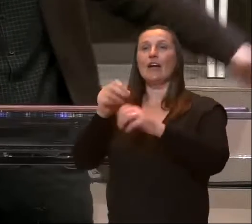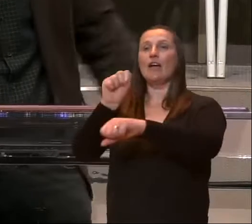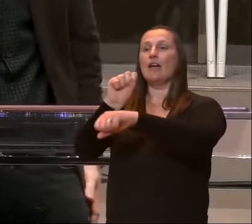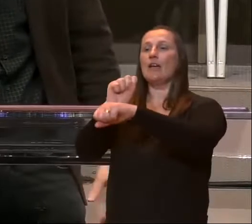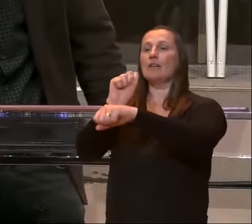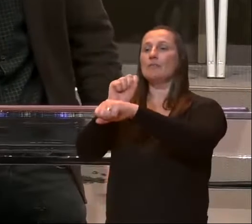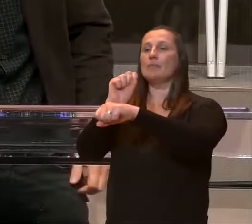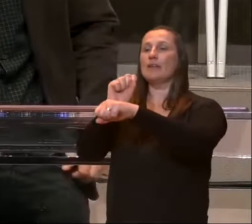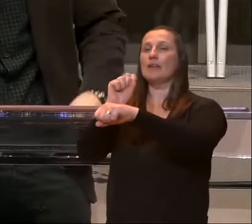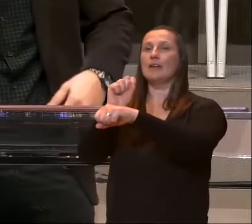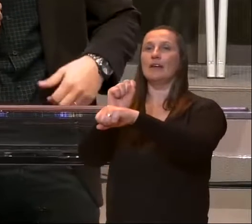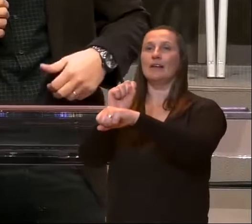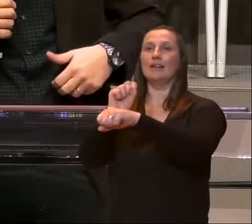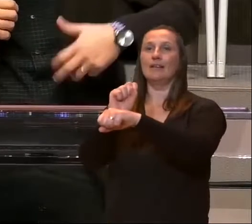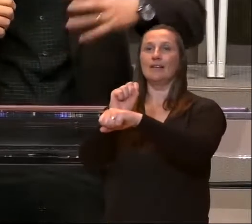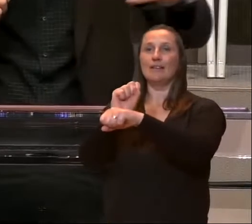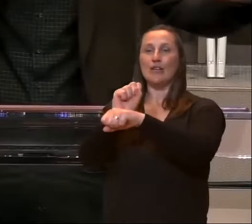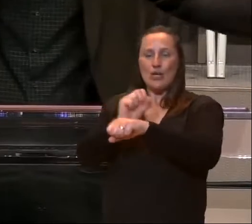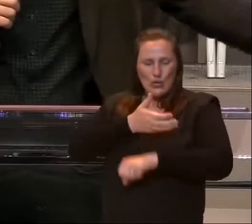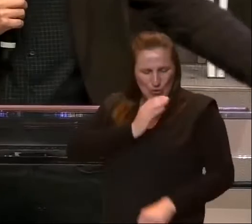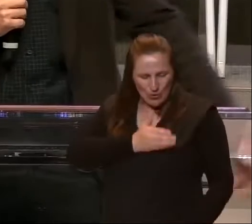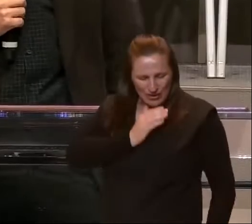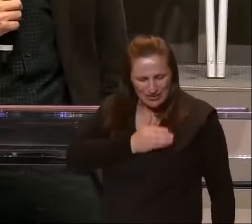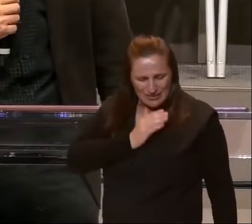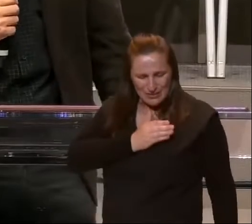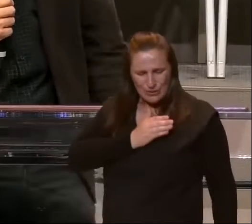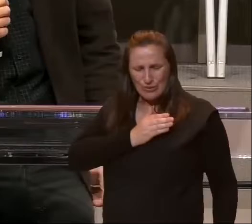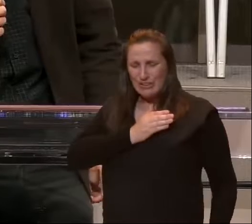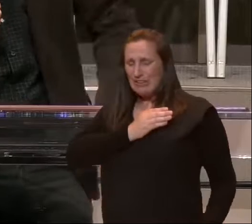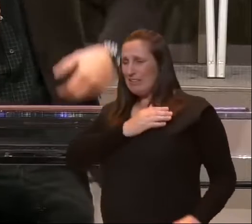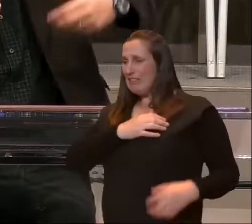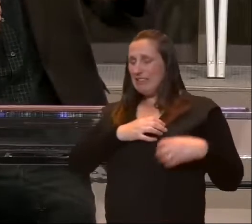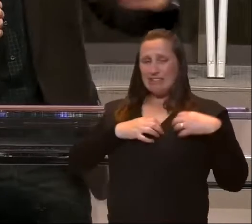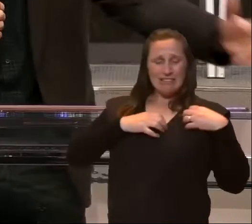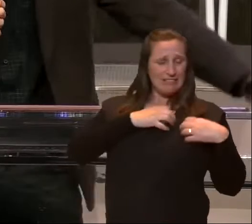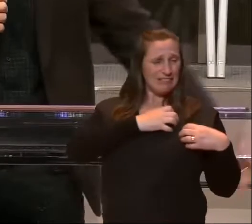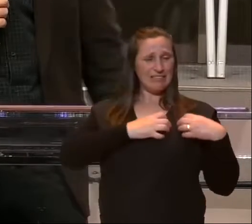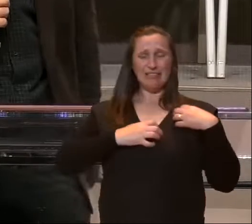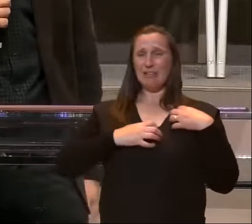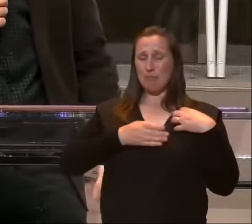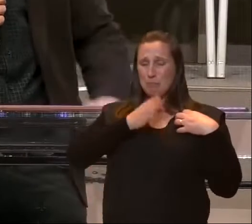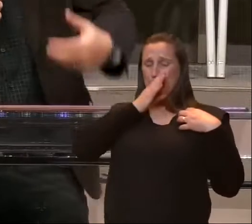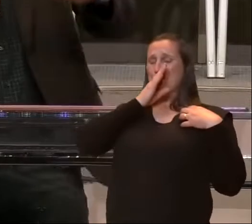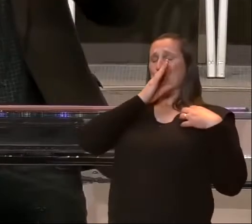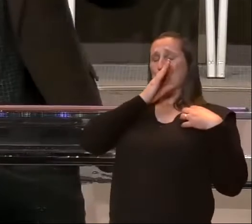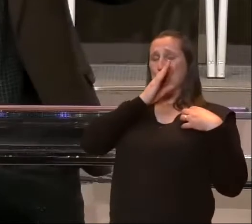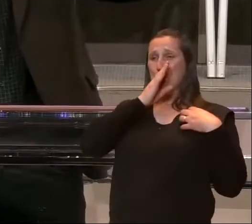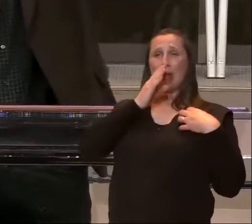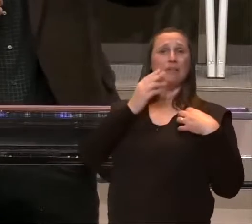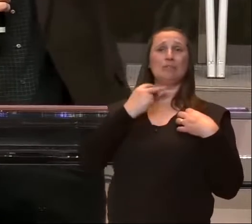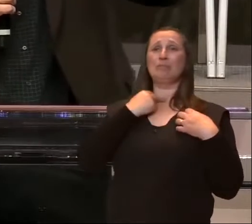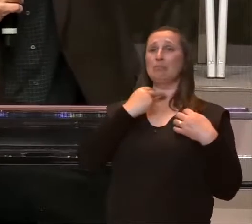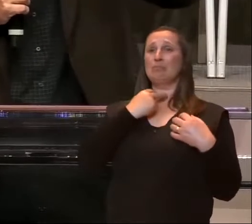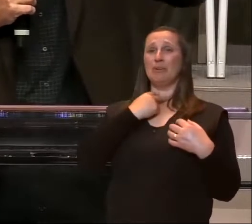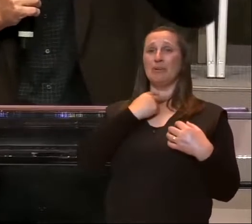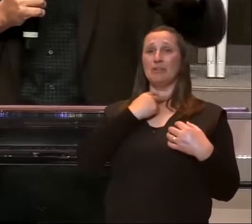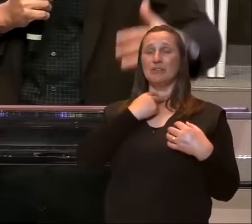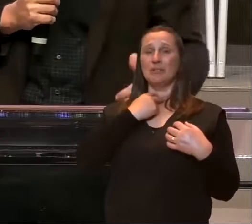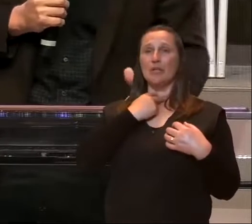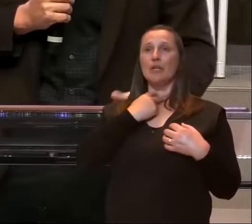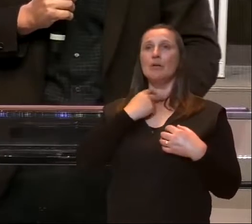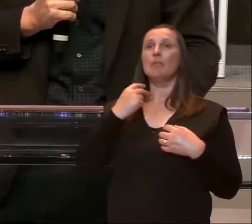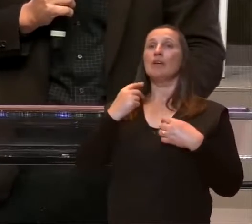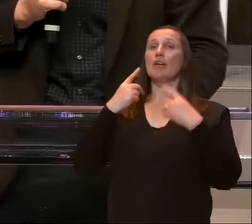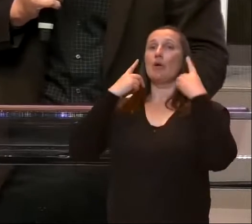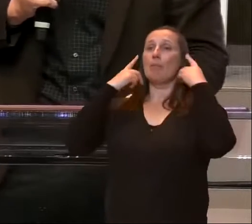do meu coração está agitado, não posso ficar calado, porque eu ouvi o som da trombeta e os gritos